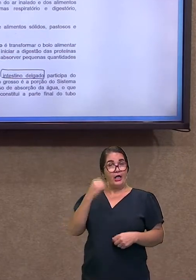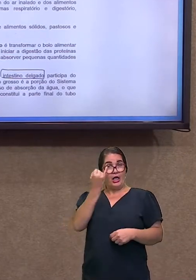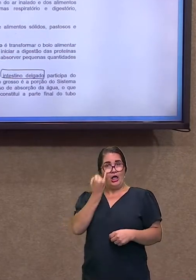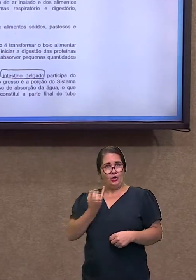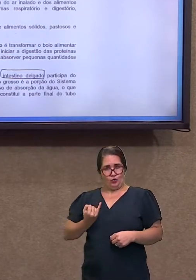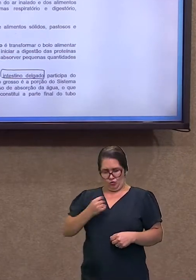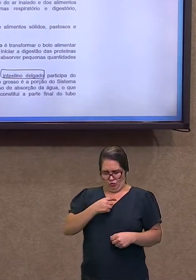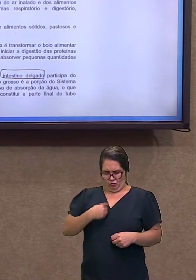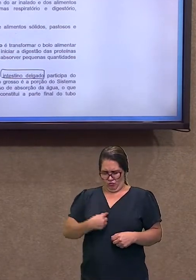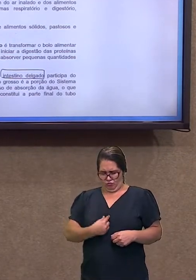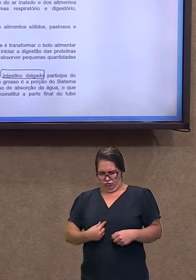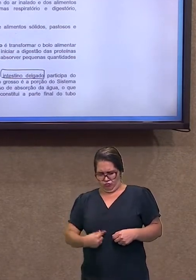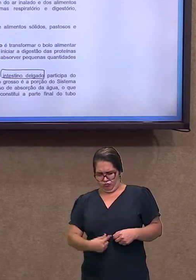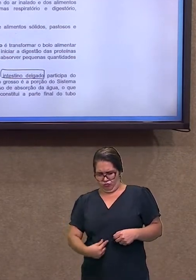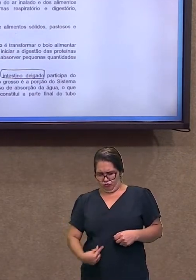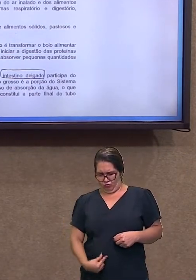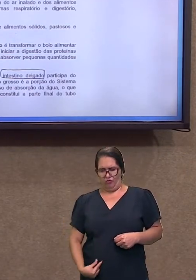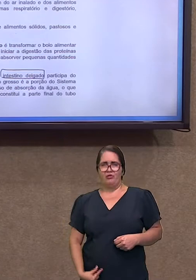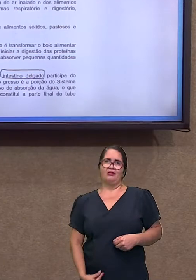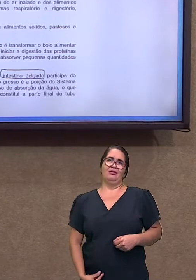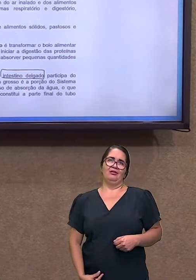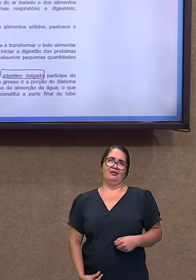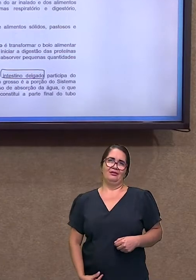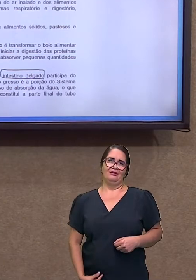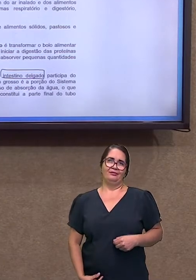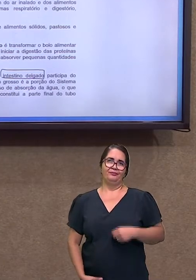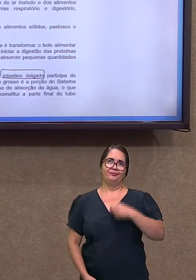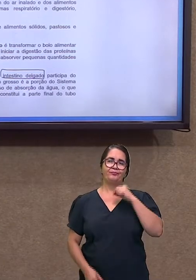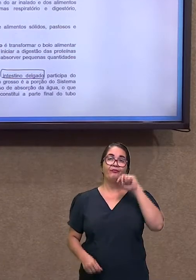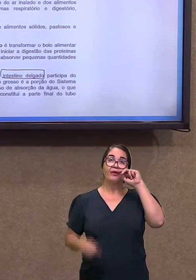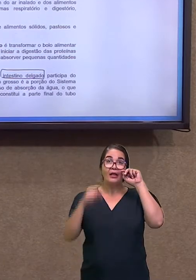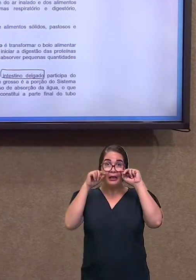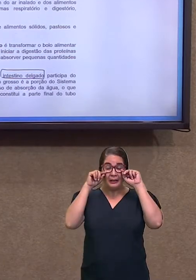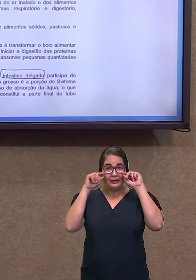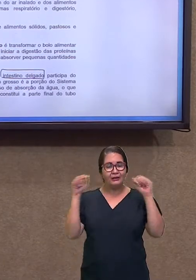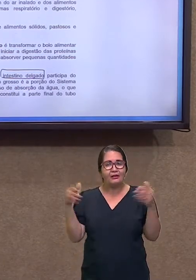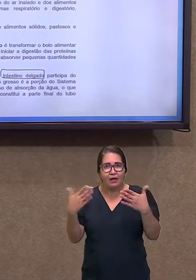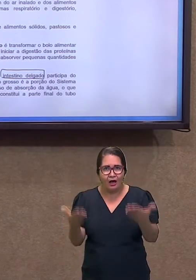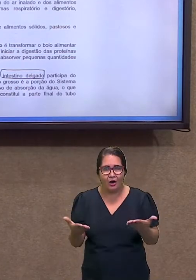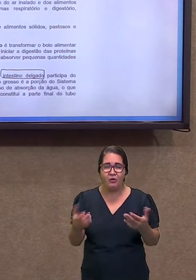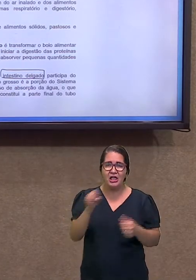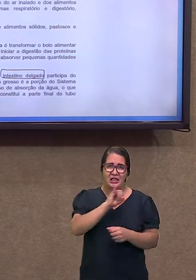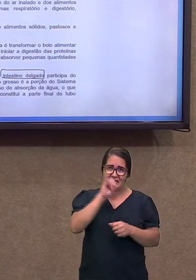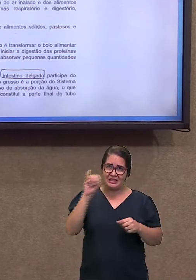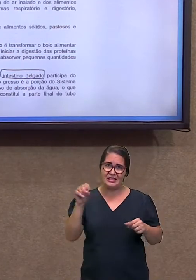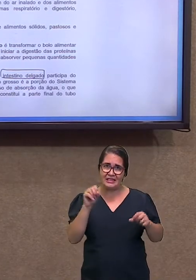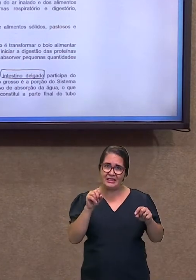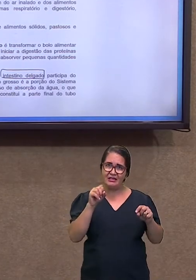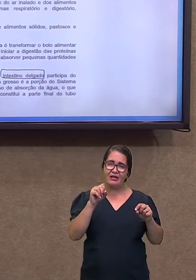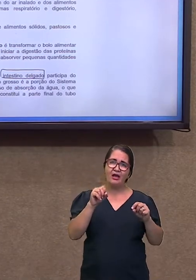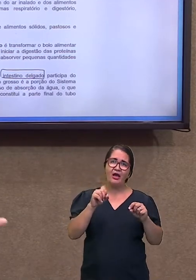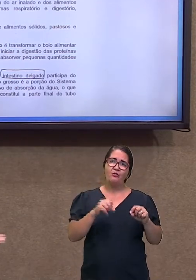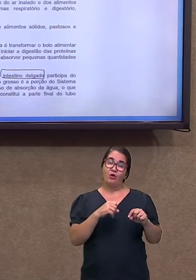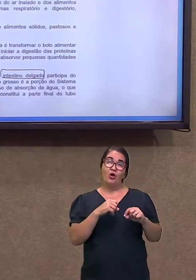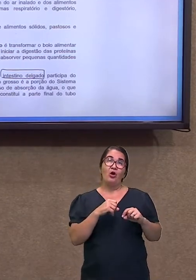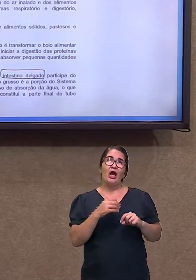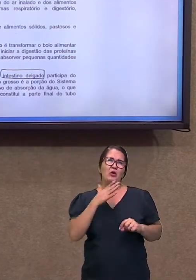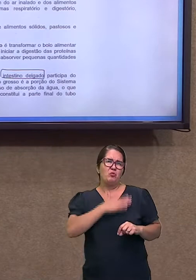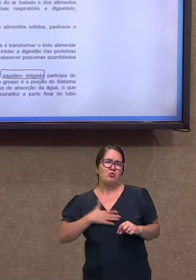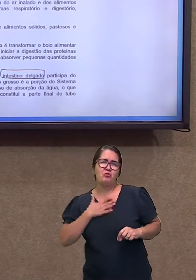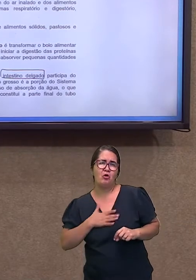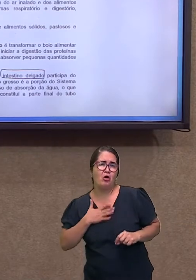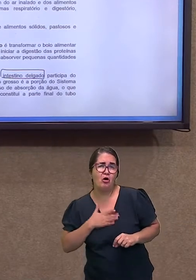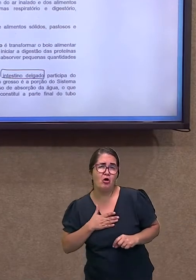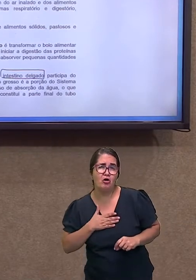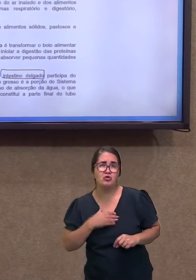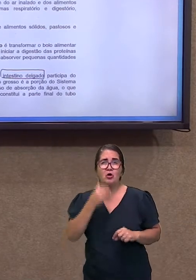cãibra. Não adianta você fazer a ingestão da banana se você não tiver o resto dos outros nutrientes e